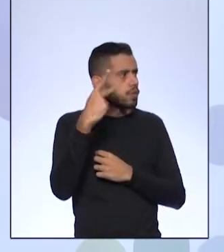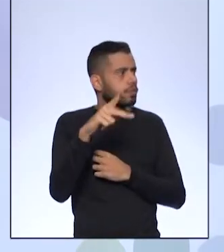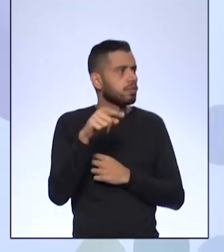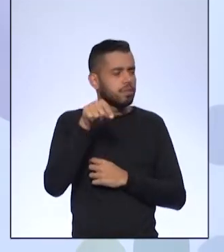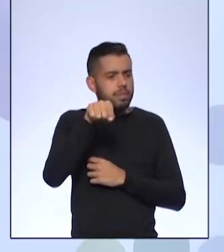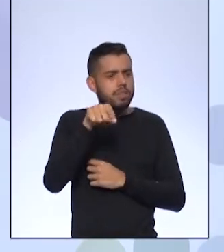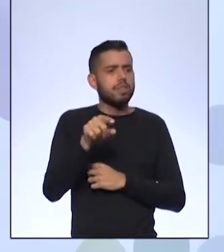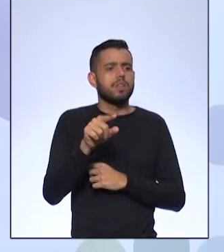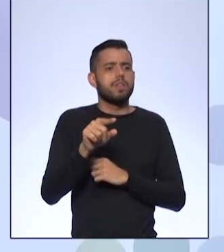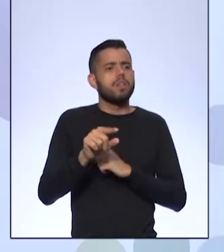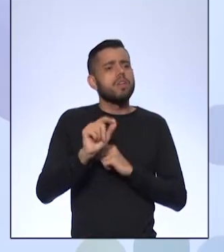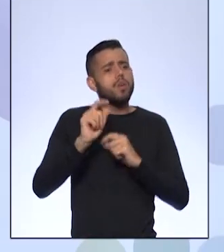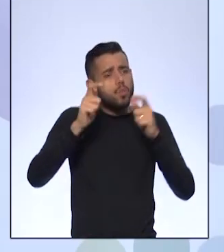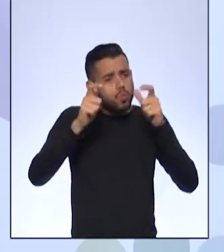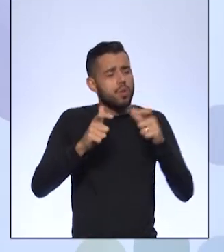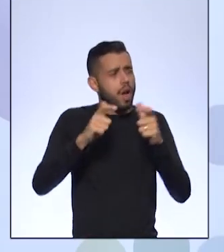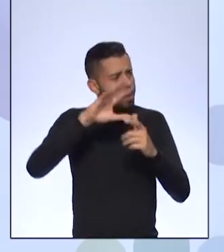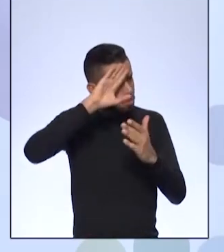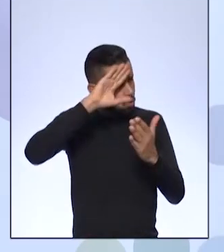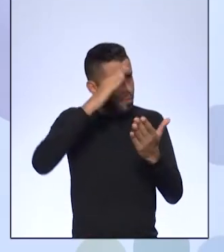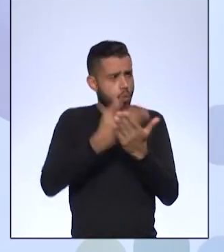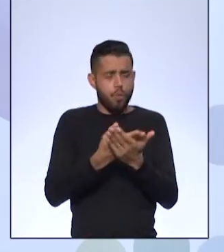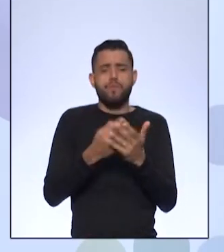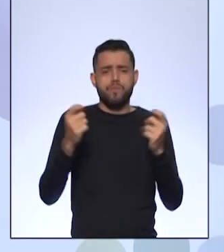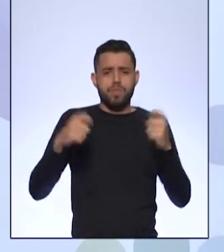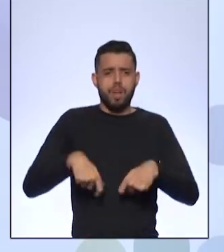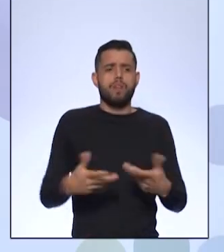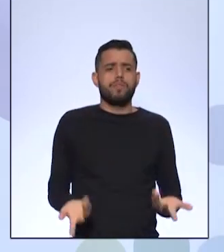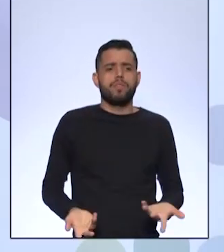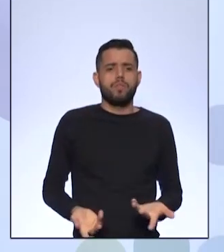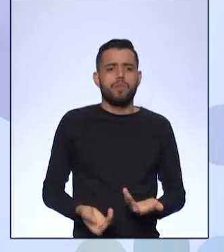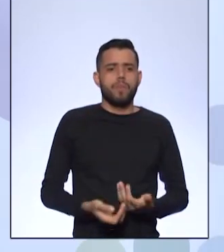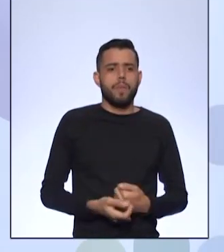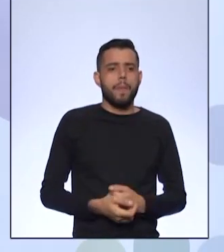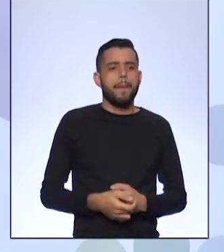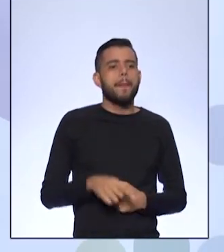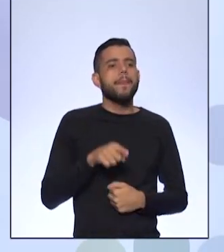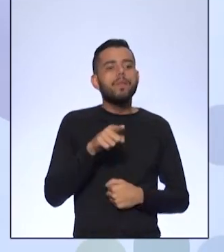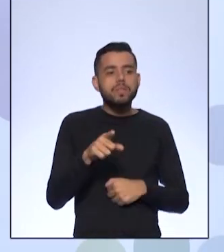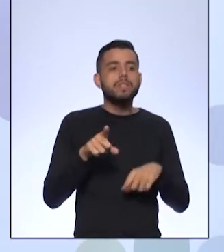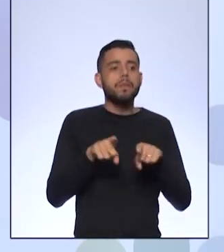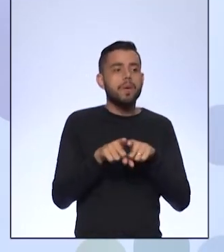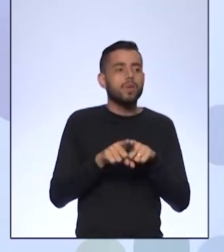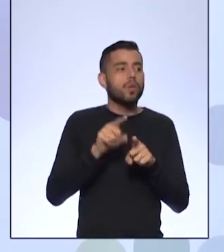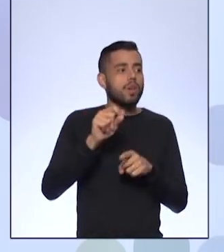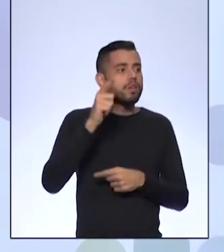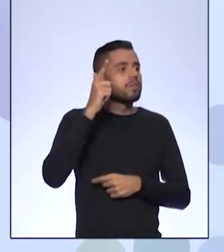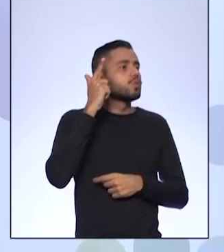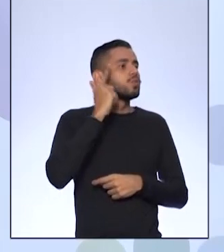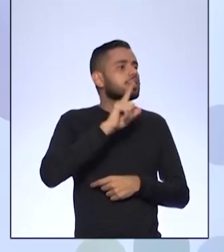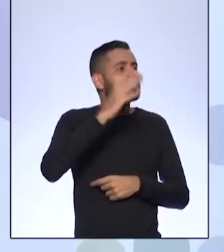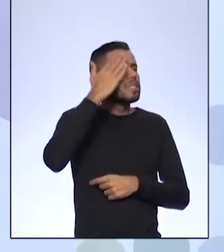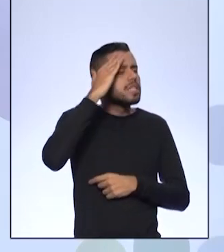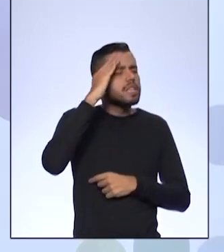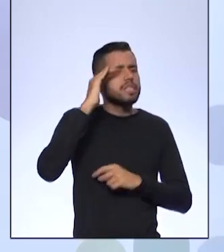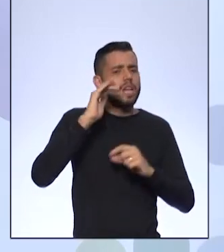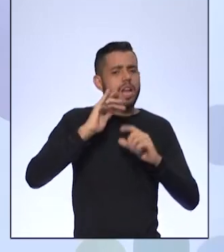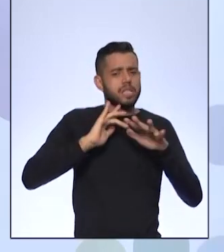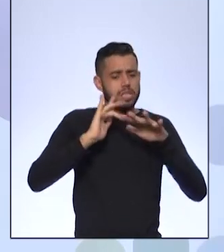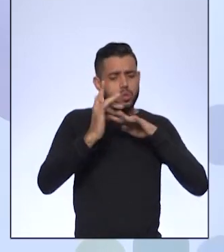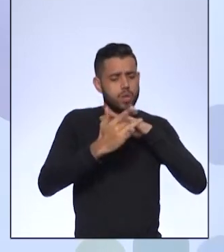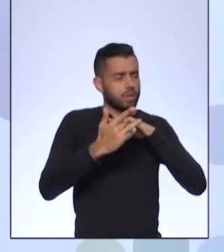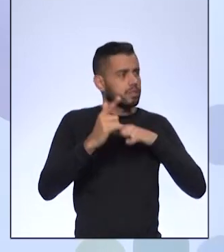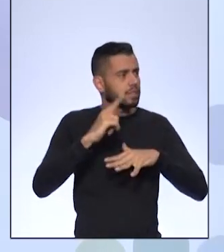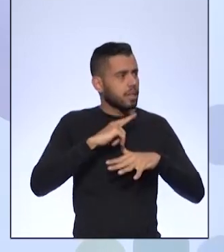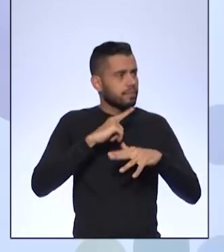é de um lugar confiável. Entendeu? E que você consiga também entender que as redes sociais, elas disponibilizam ferramentas